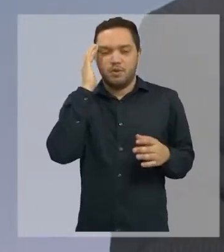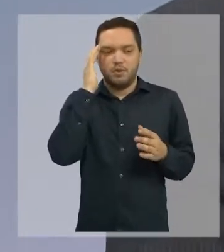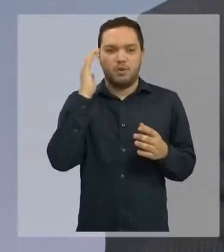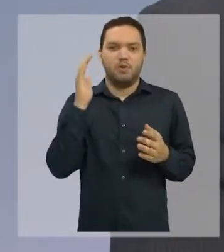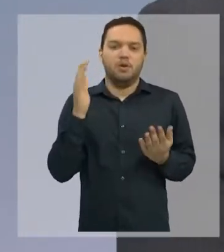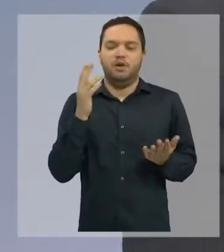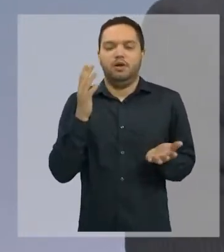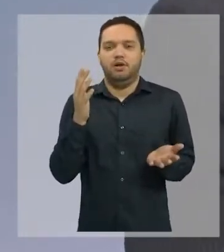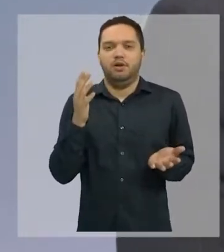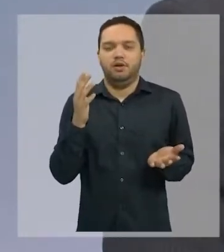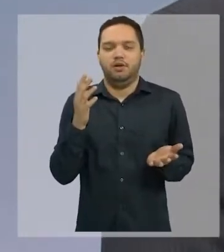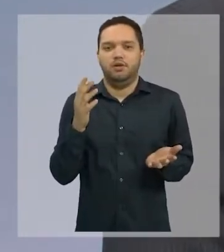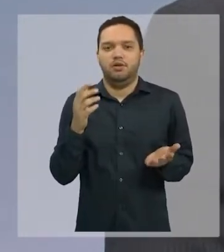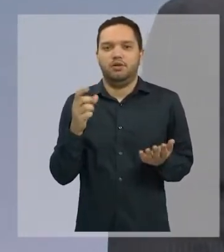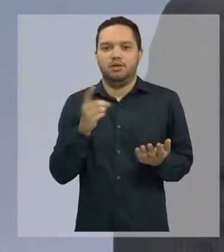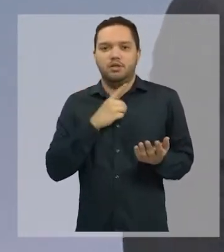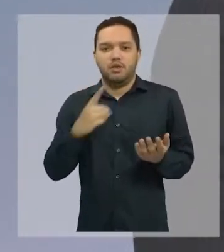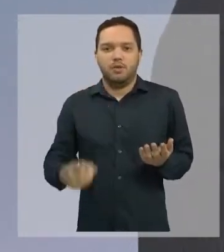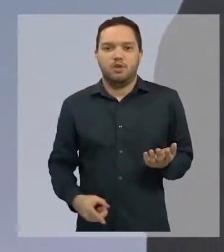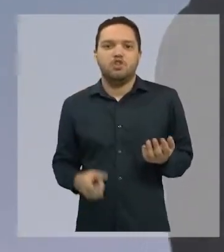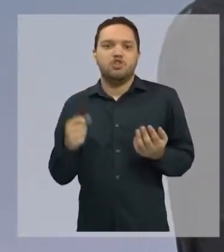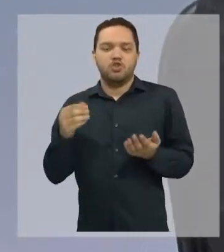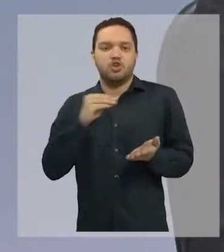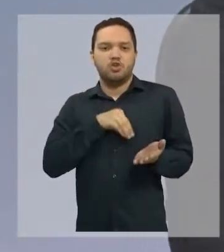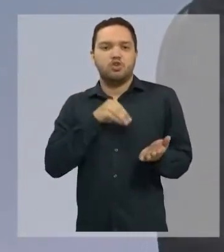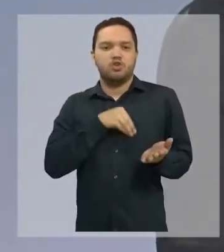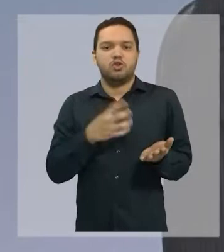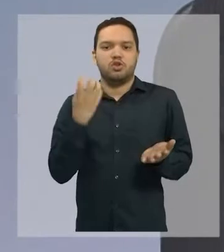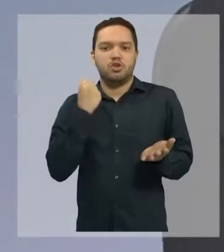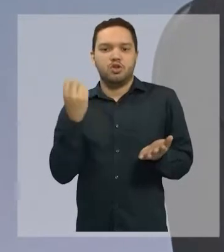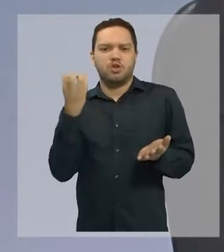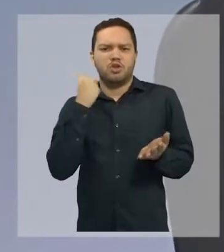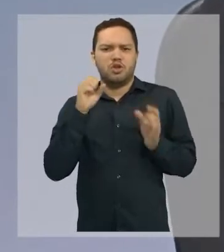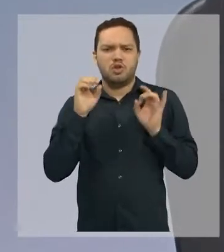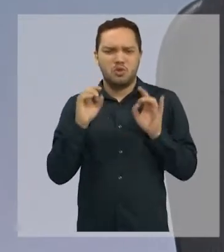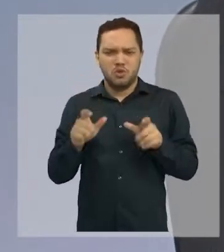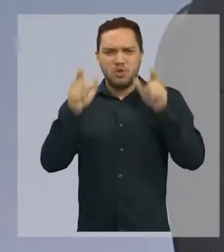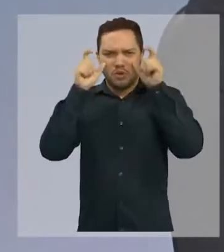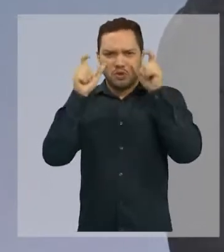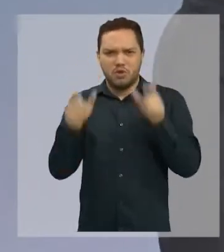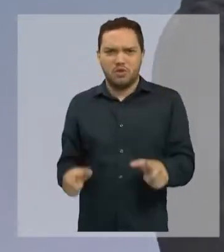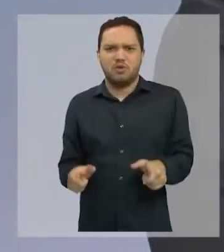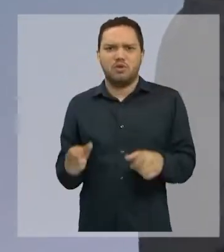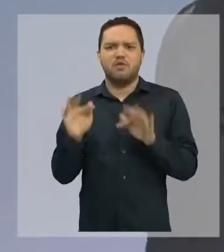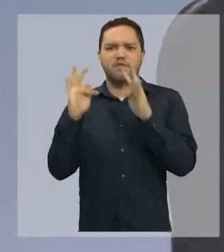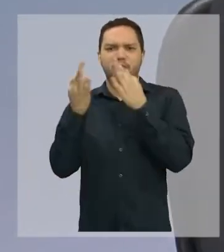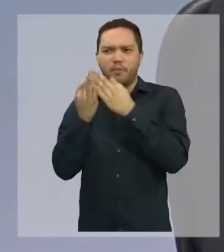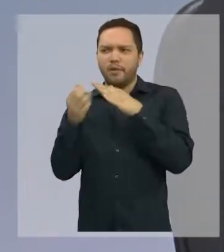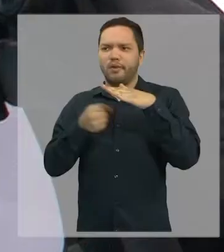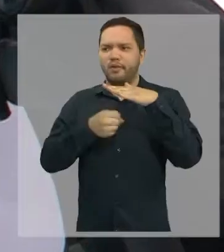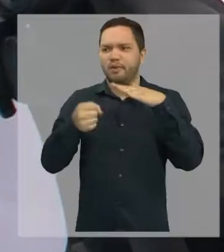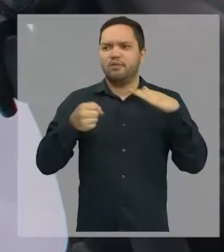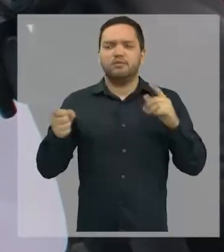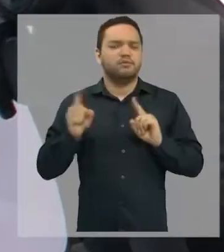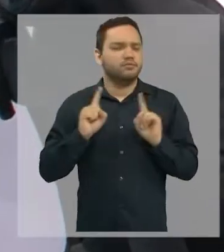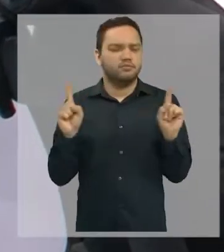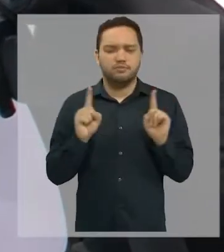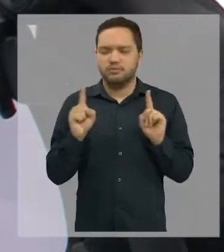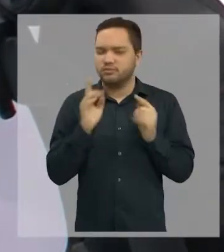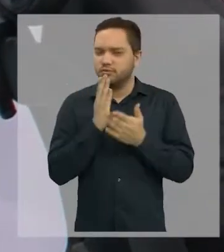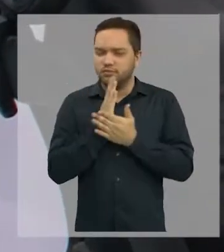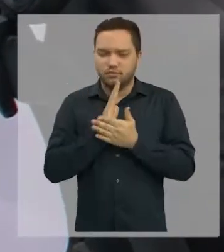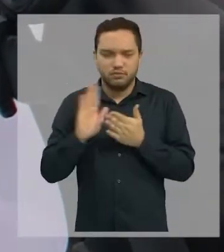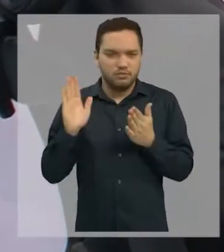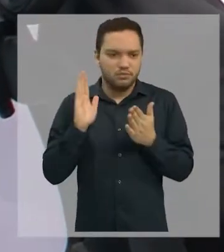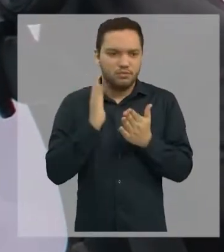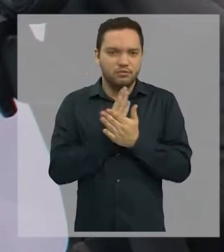marginal. Ninguém vai agora querer ser deputado para poder receber dinheiro de emenda parlamentar, para indicar parente para banco estatal. Não